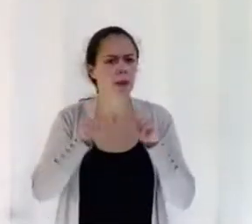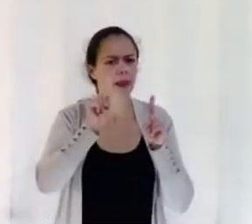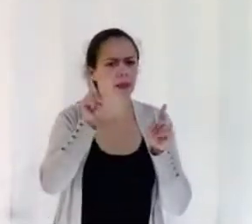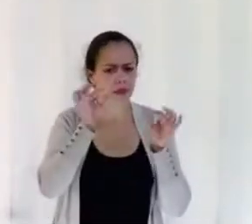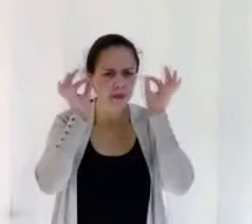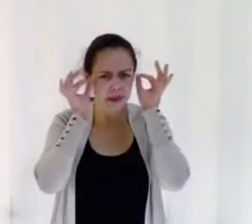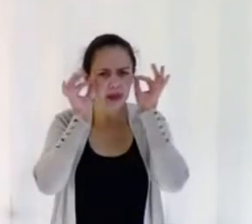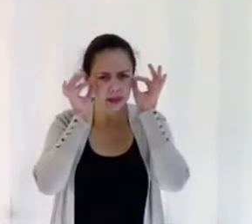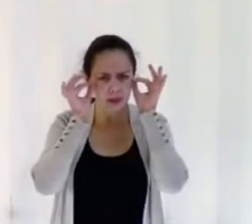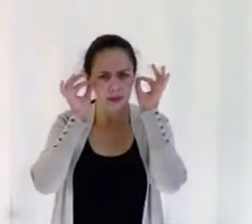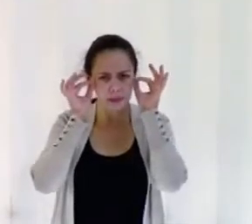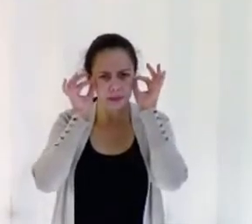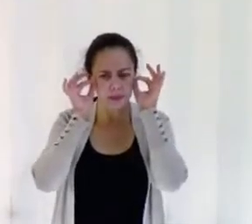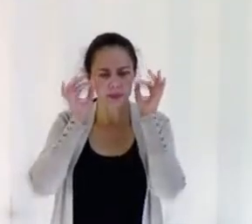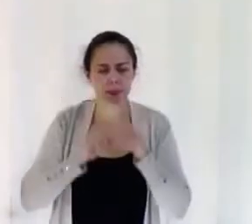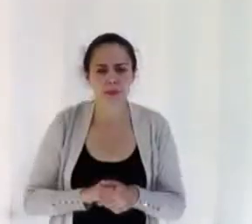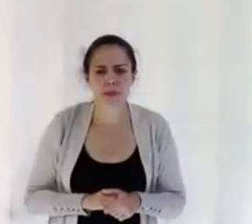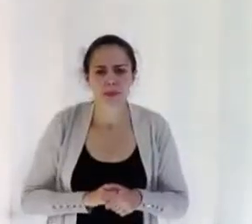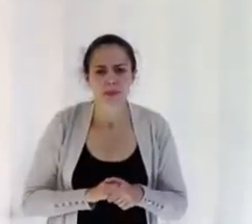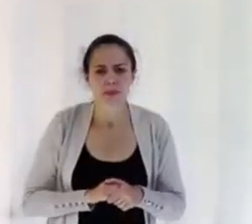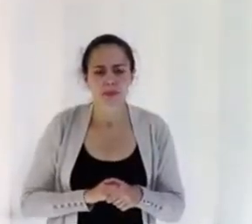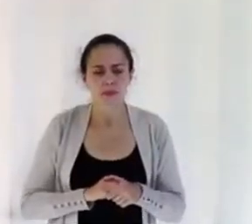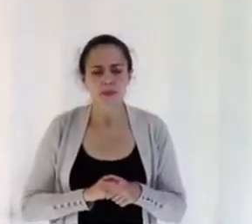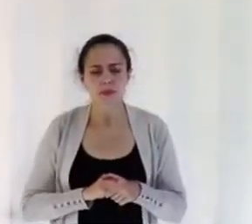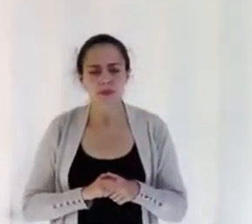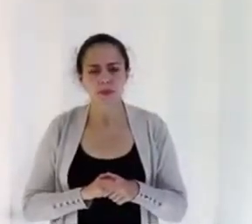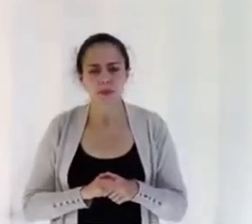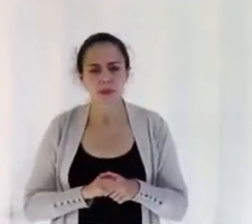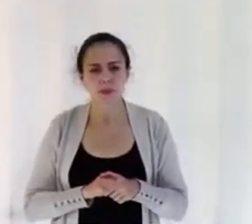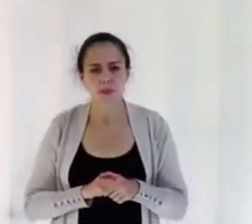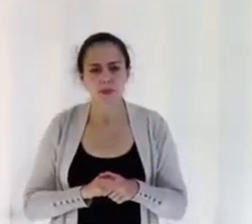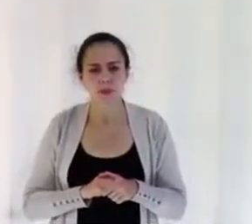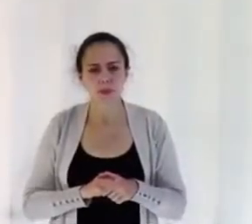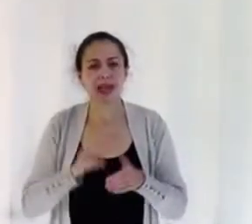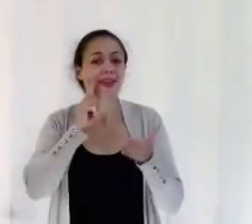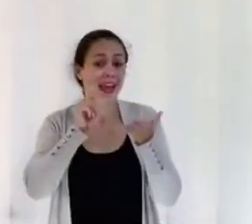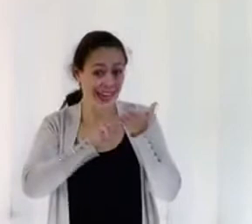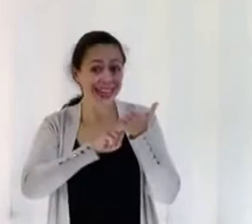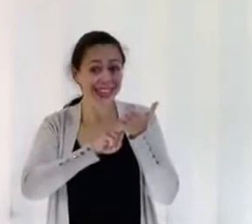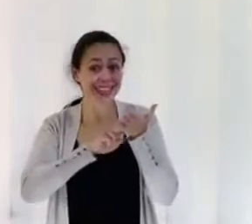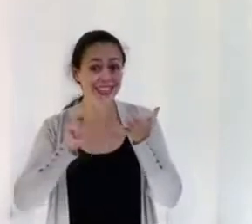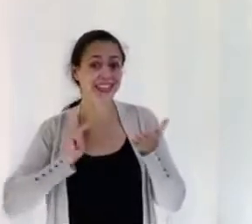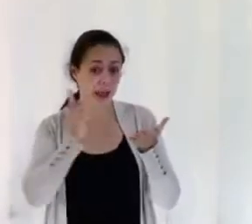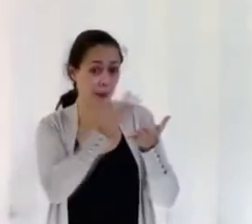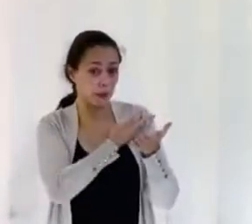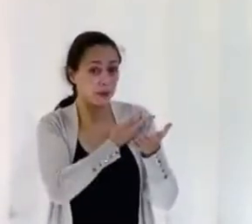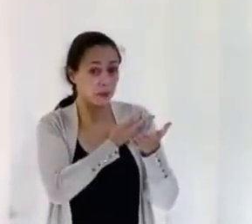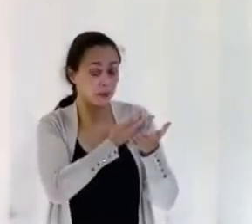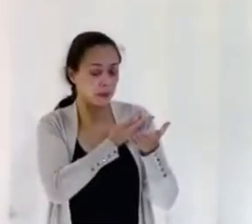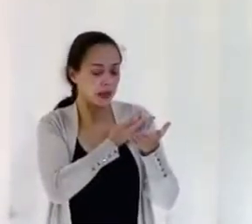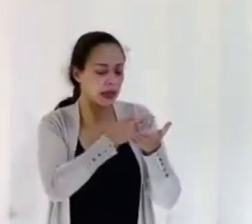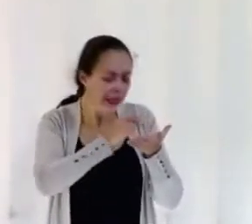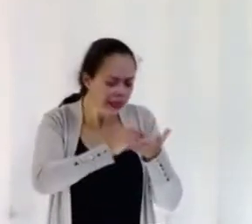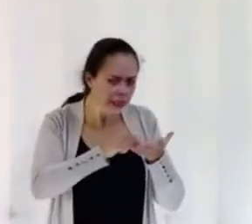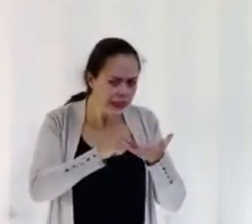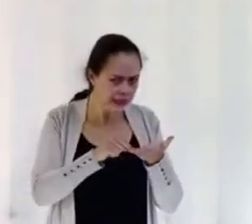acontecia lá com o judaísmo, justamente para mais uma vez, agora no fim da carta, mostrar para